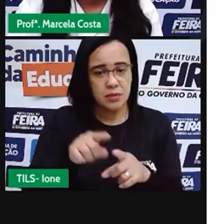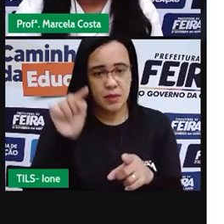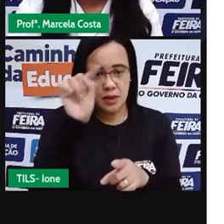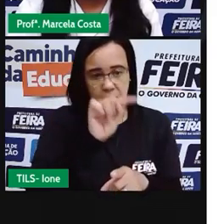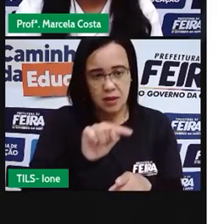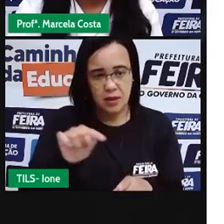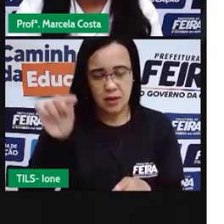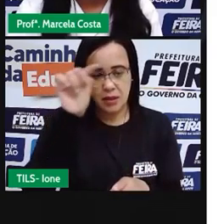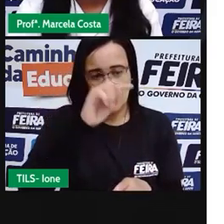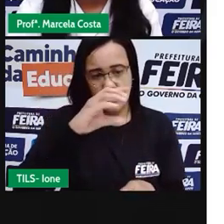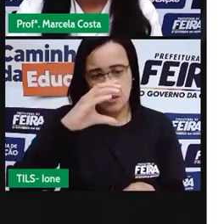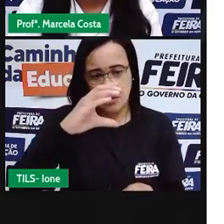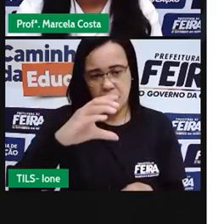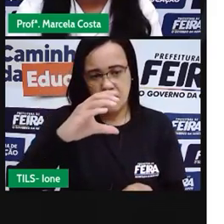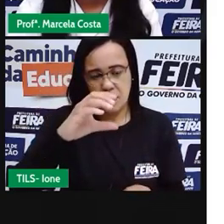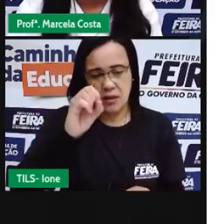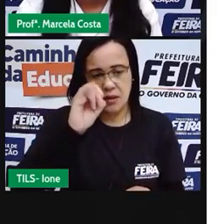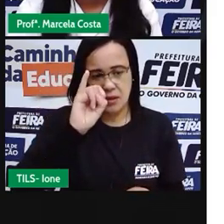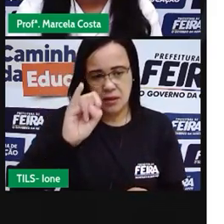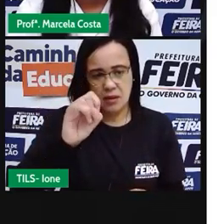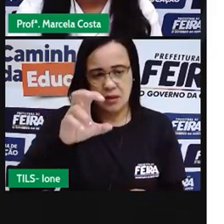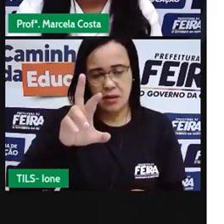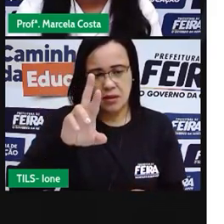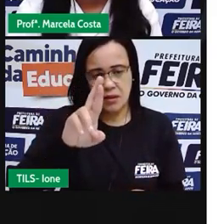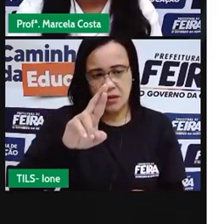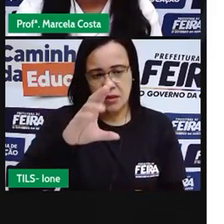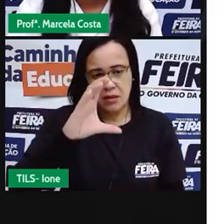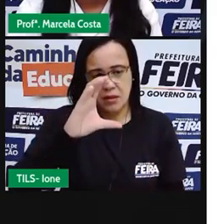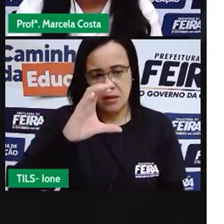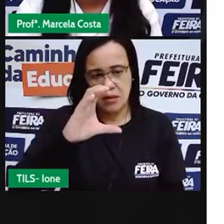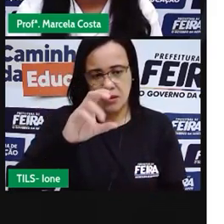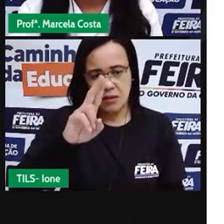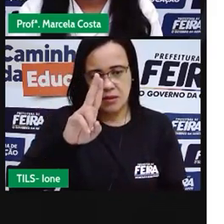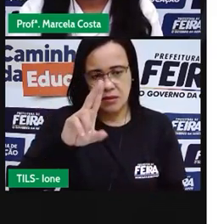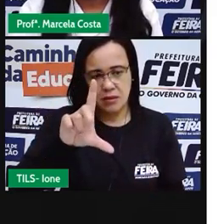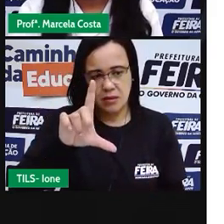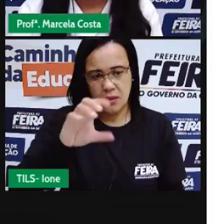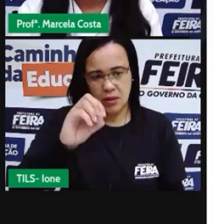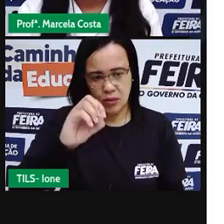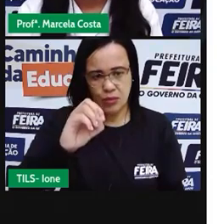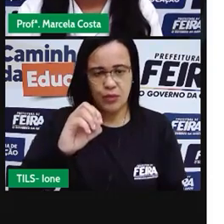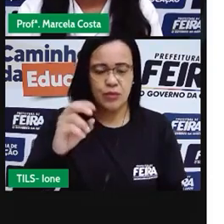um triângulo e o formato de um círculo,